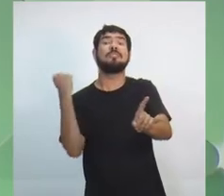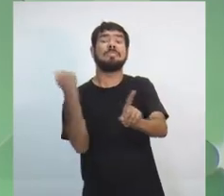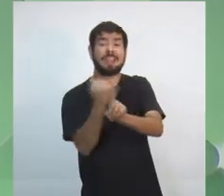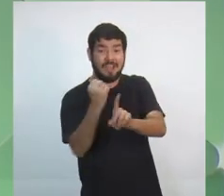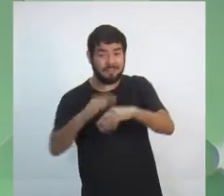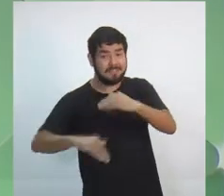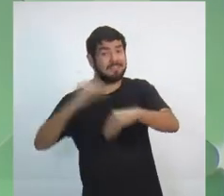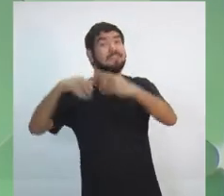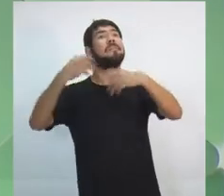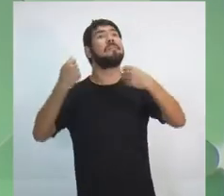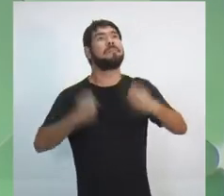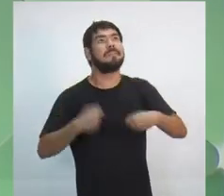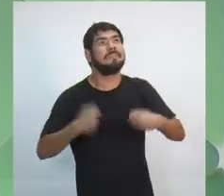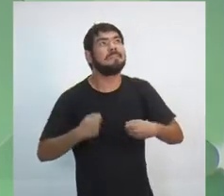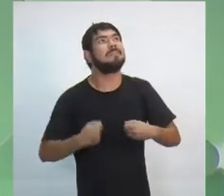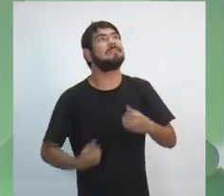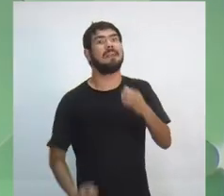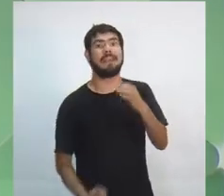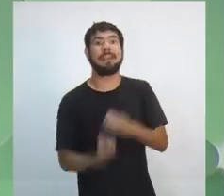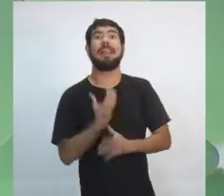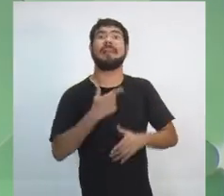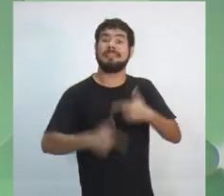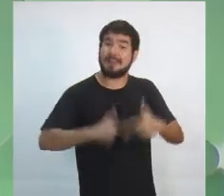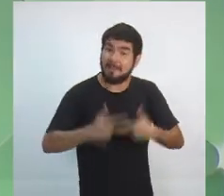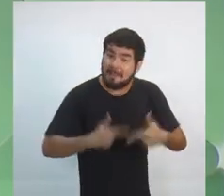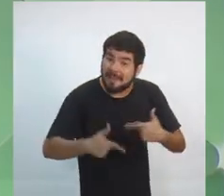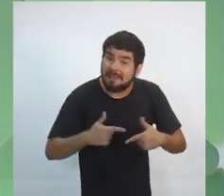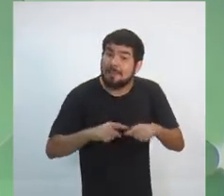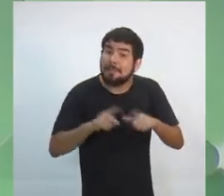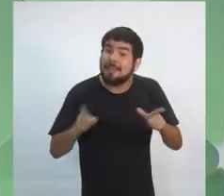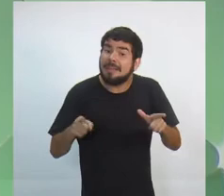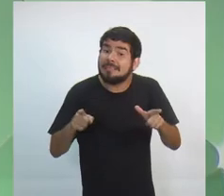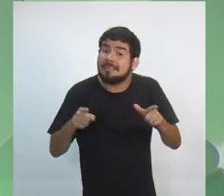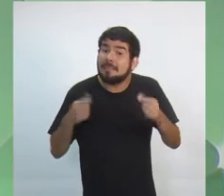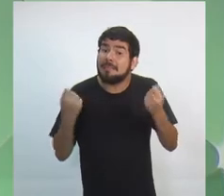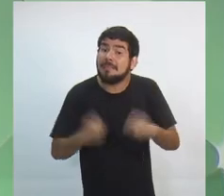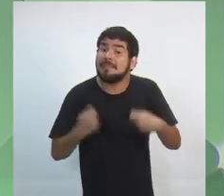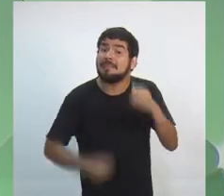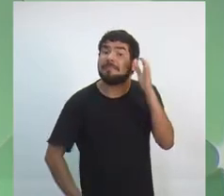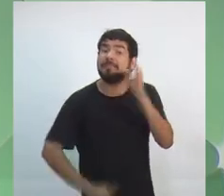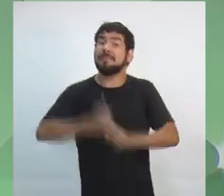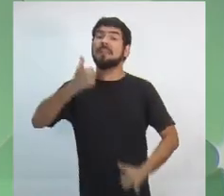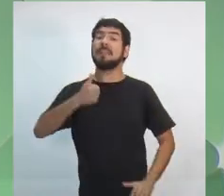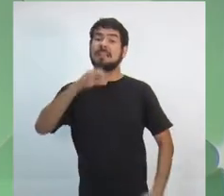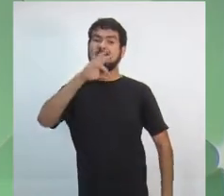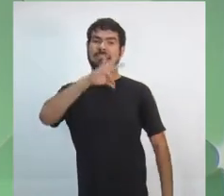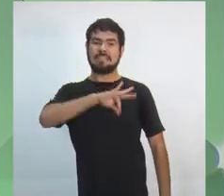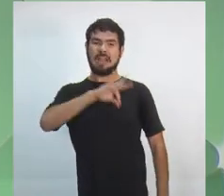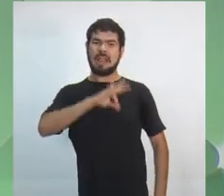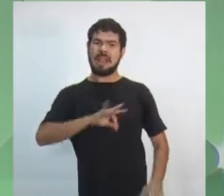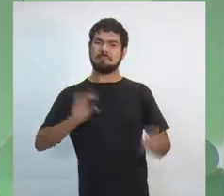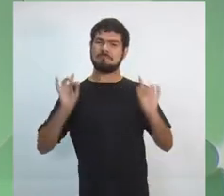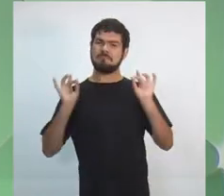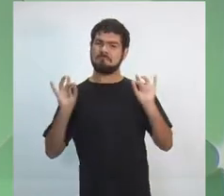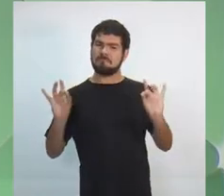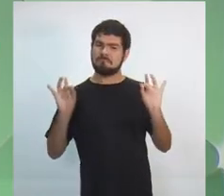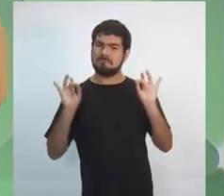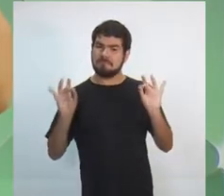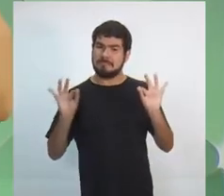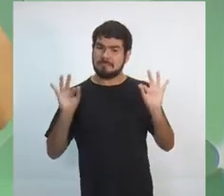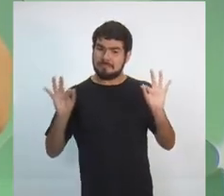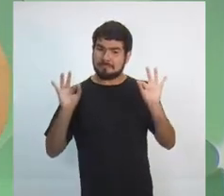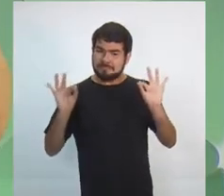preciso gerar emprego, mas é preciso gerar salários dignos. Nós precisamos gerar emprego